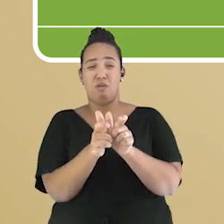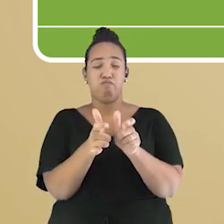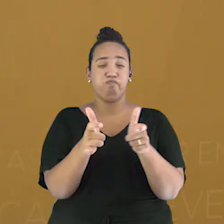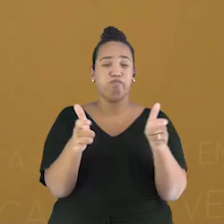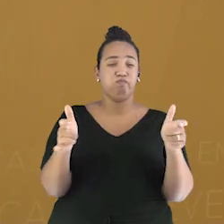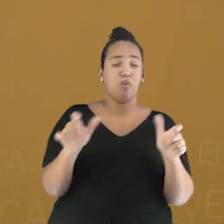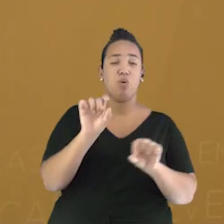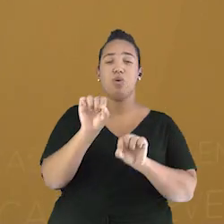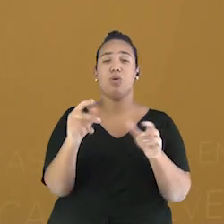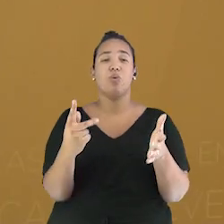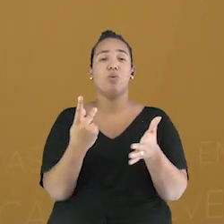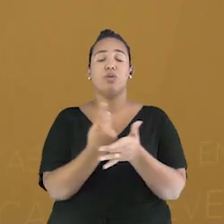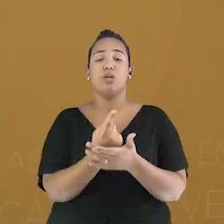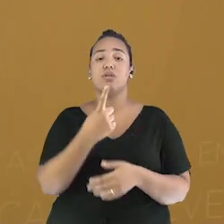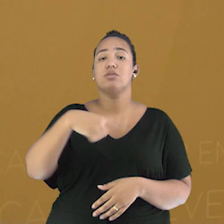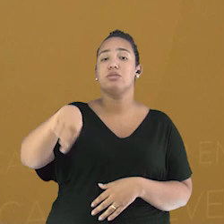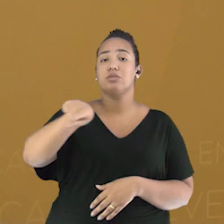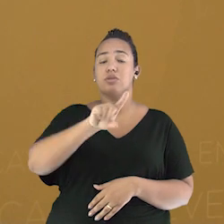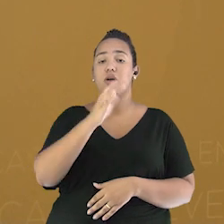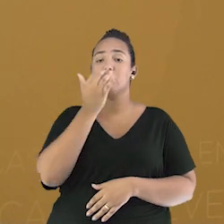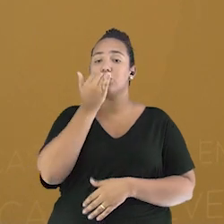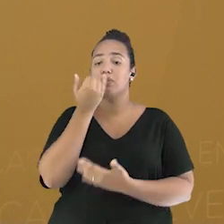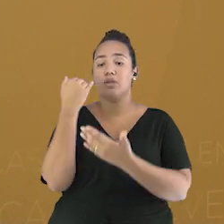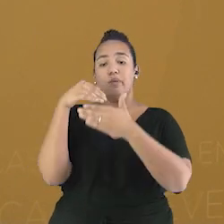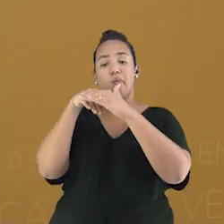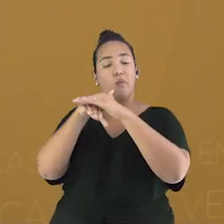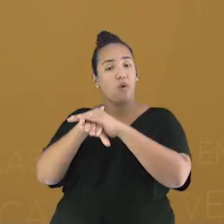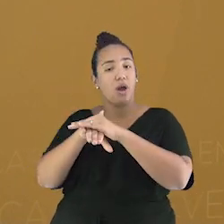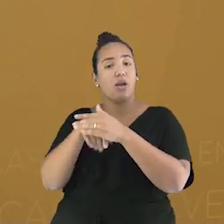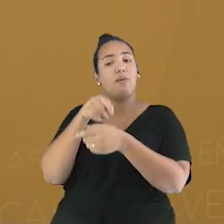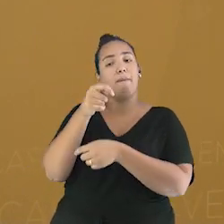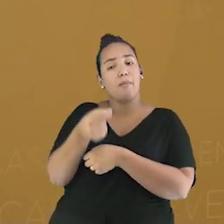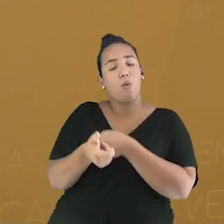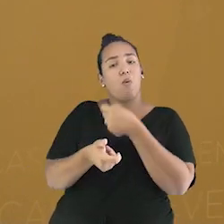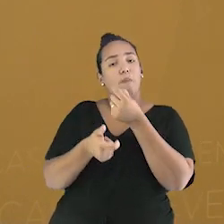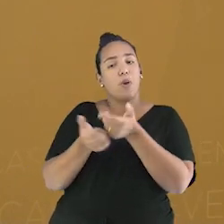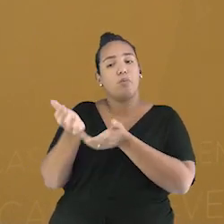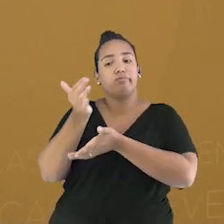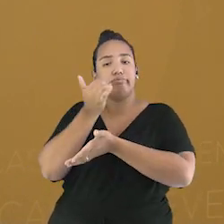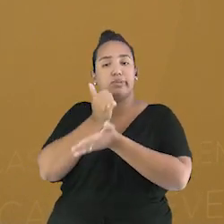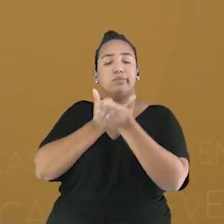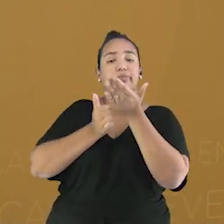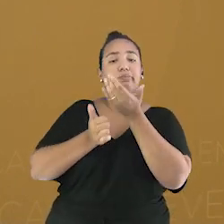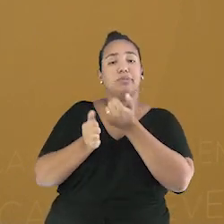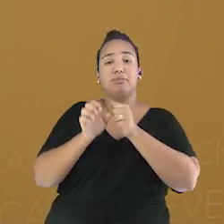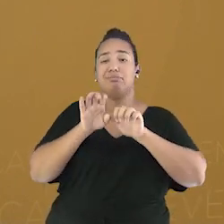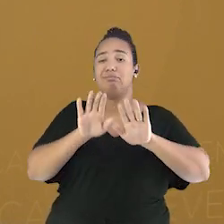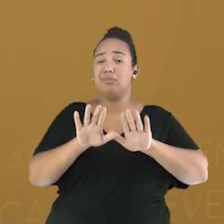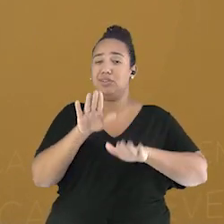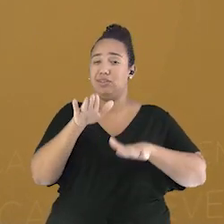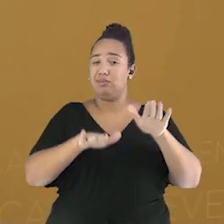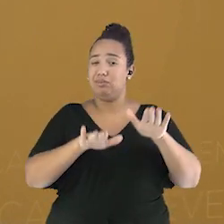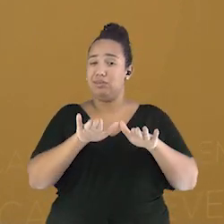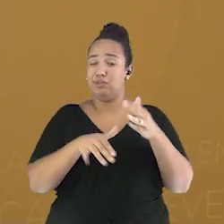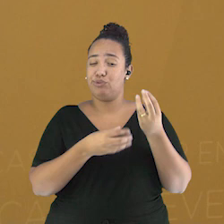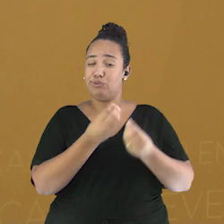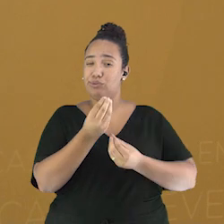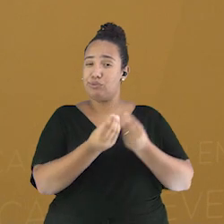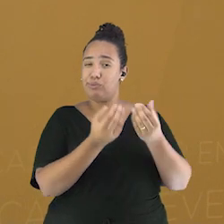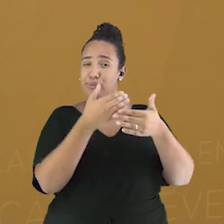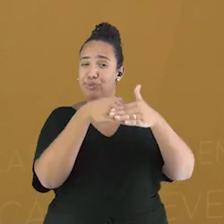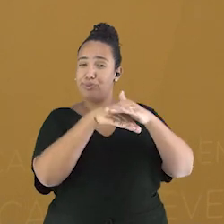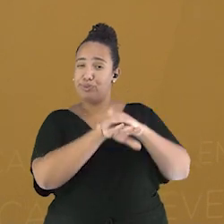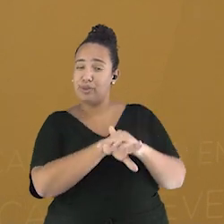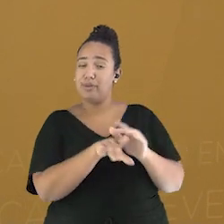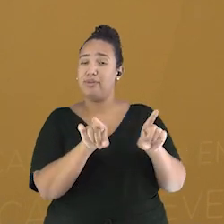A tendência é que guardemos para consumir aos poucos. Só que, dependendo da forma como guardamos